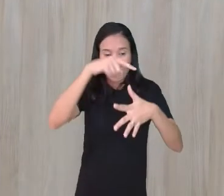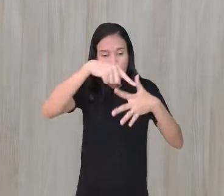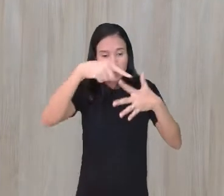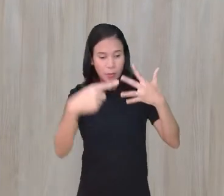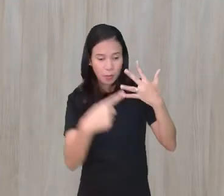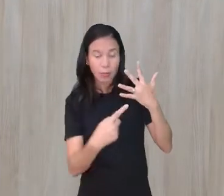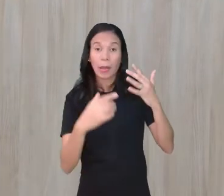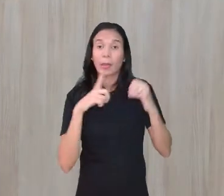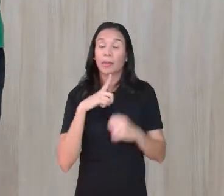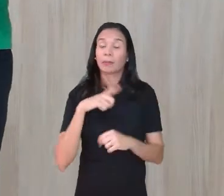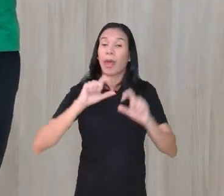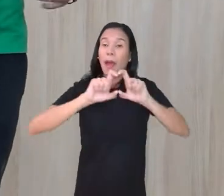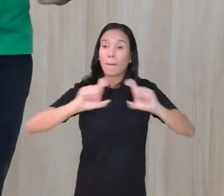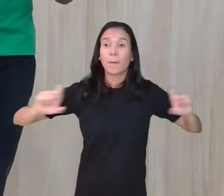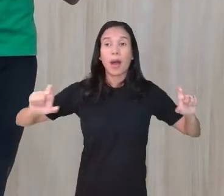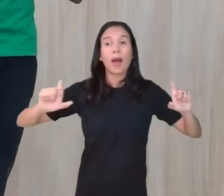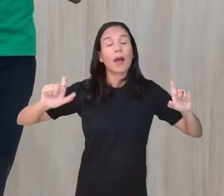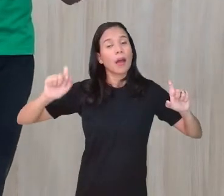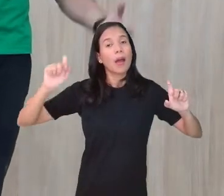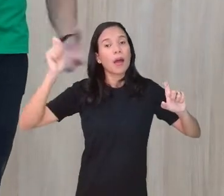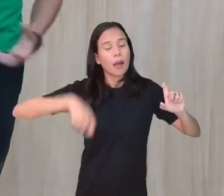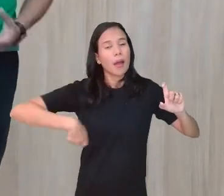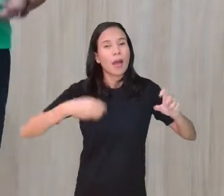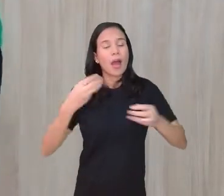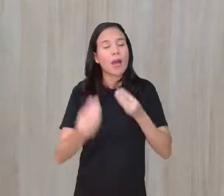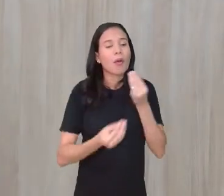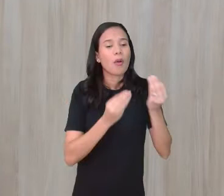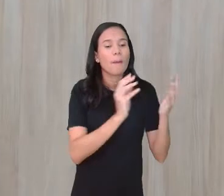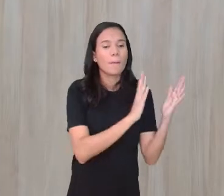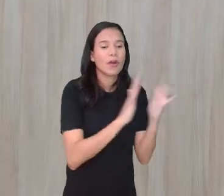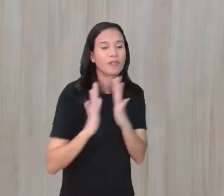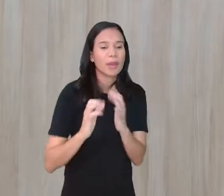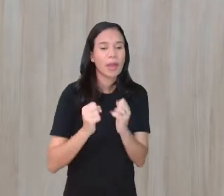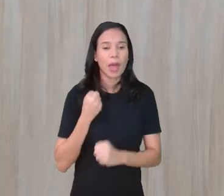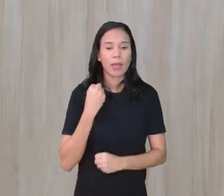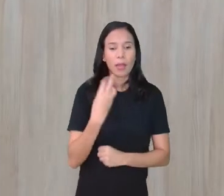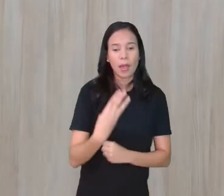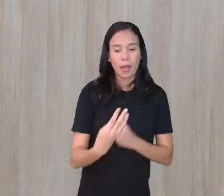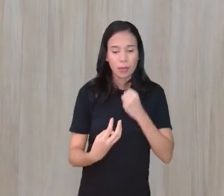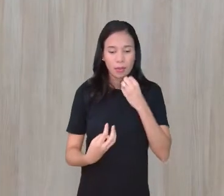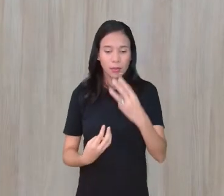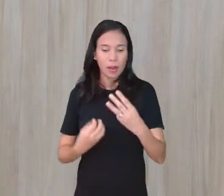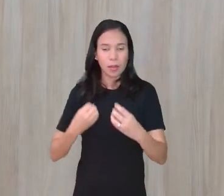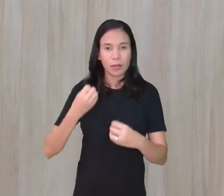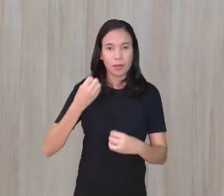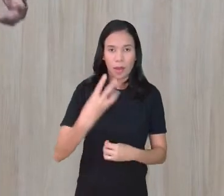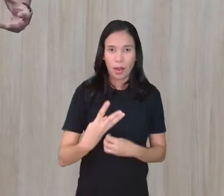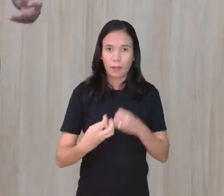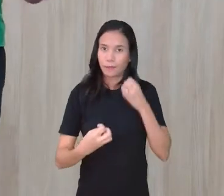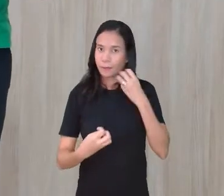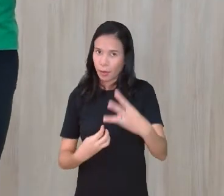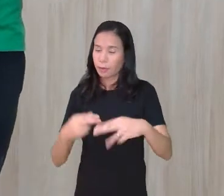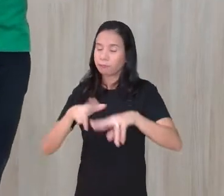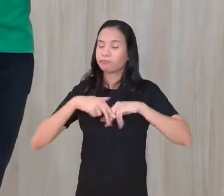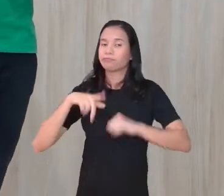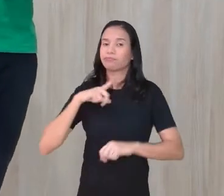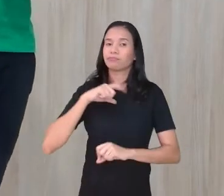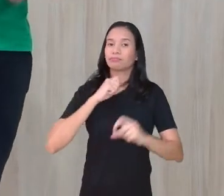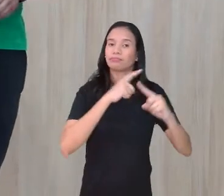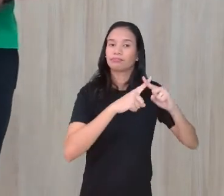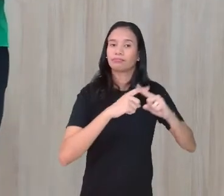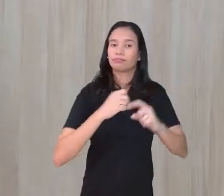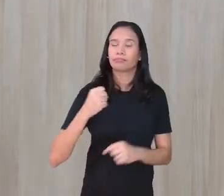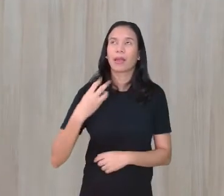de baixo, esses elementos eles andam aí de 3 em 3. Então, eu tenho aí os múltiplos de